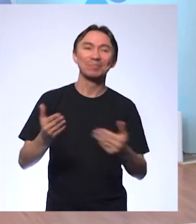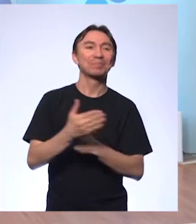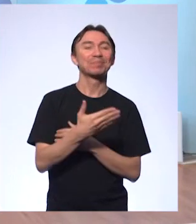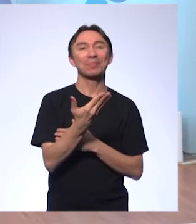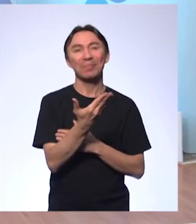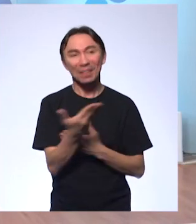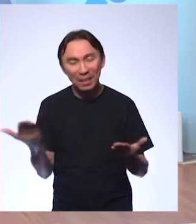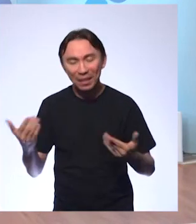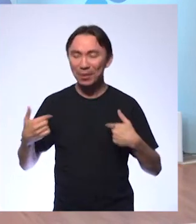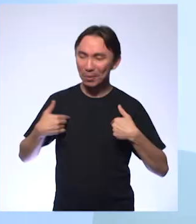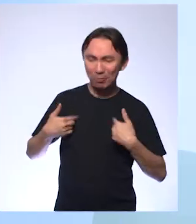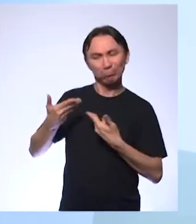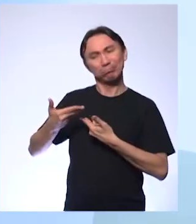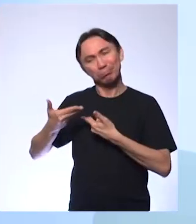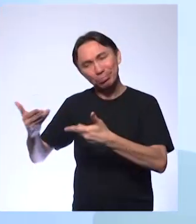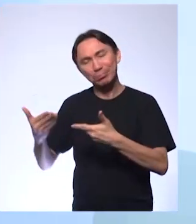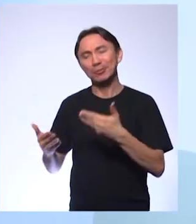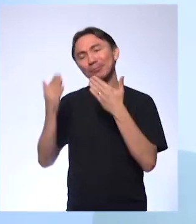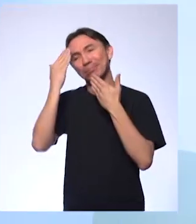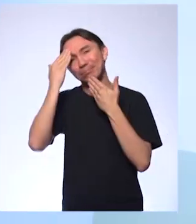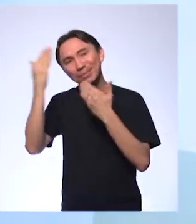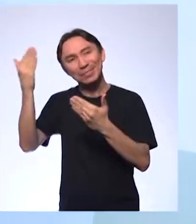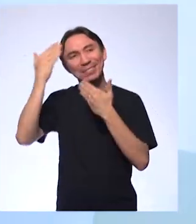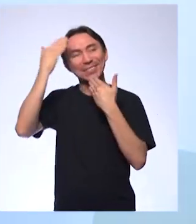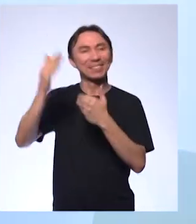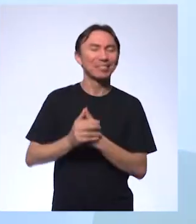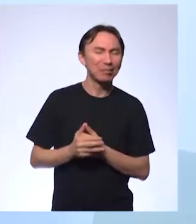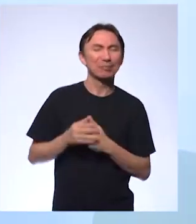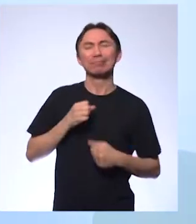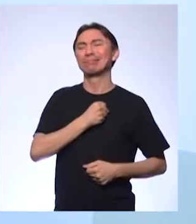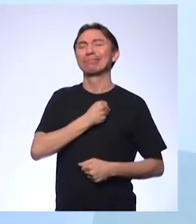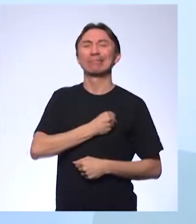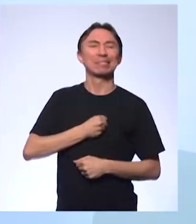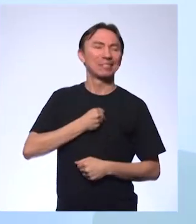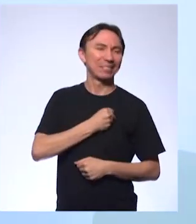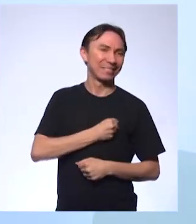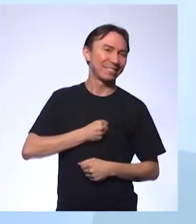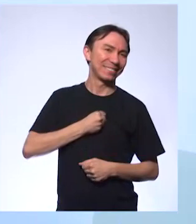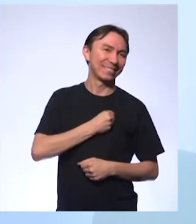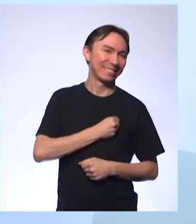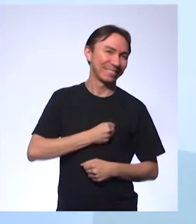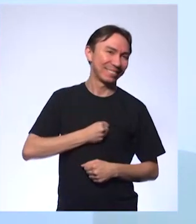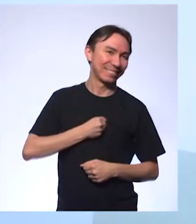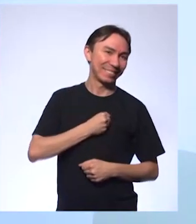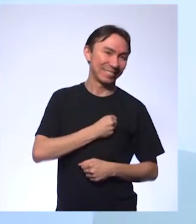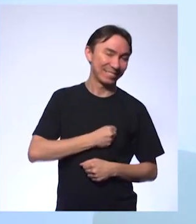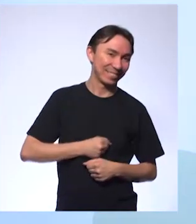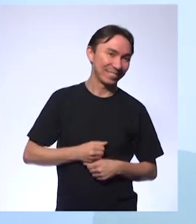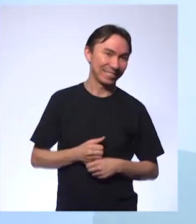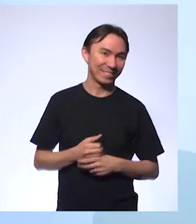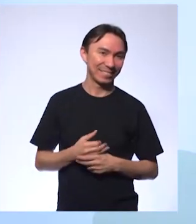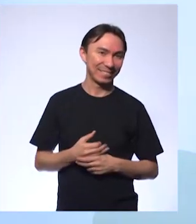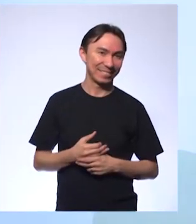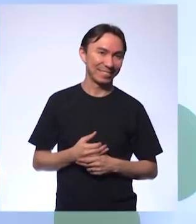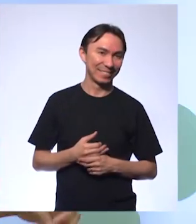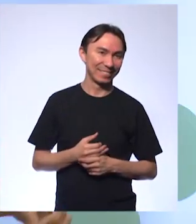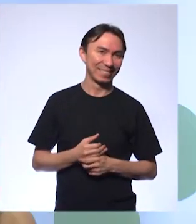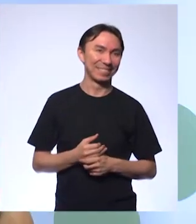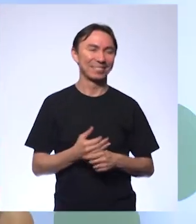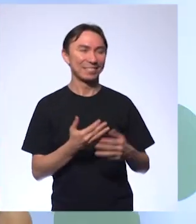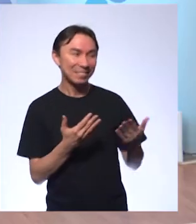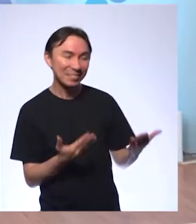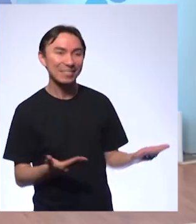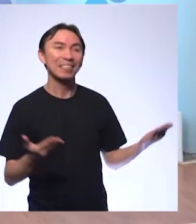minha parte de ter me convidado, né? Eu estava com saudades. É sempre muito bom tê-la aqui. E já me despeço dos alunos, né?